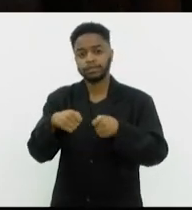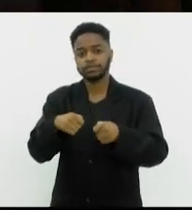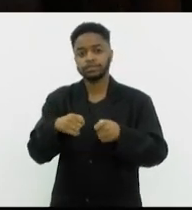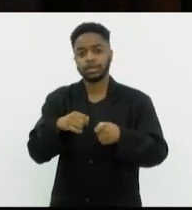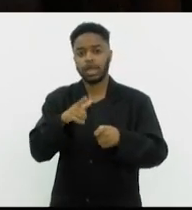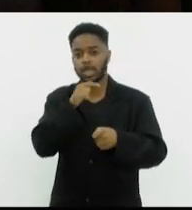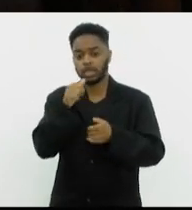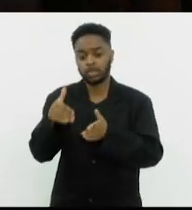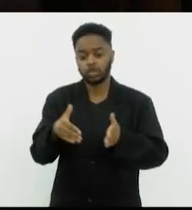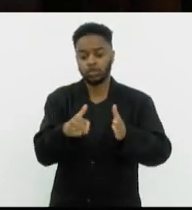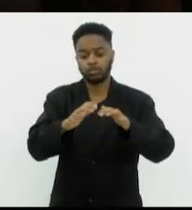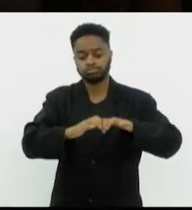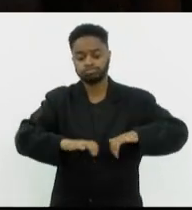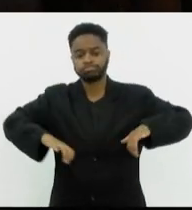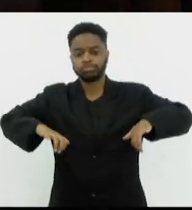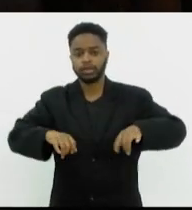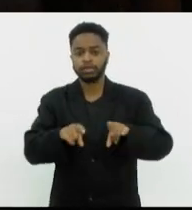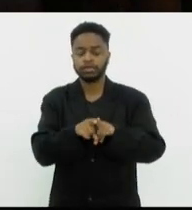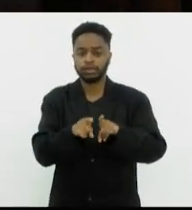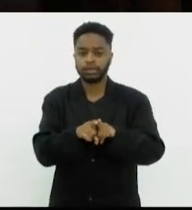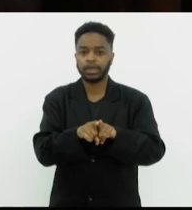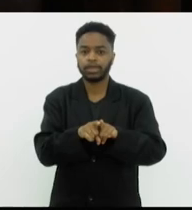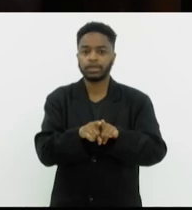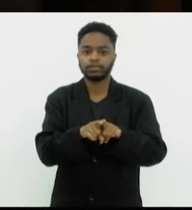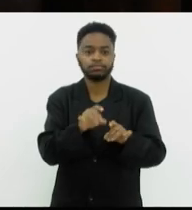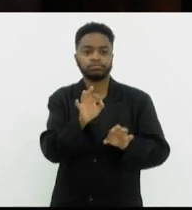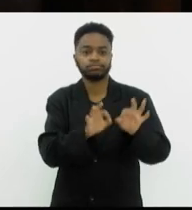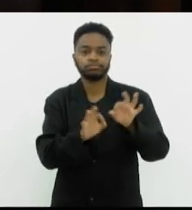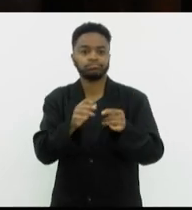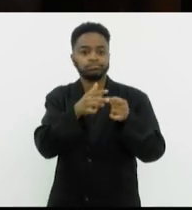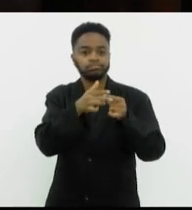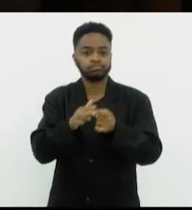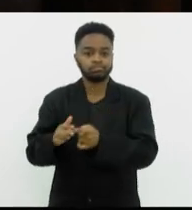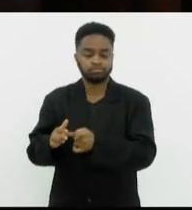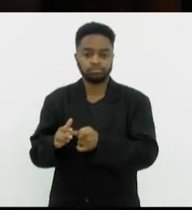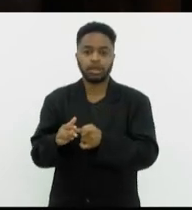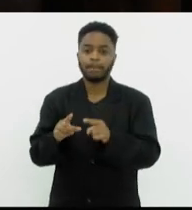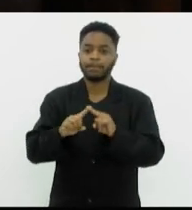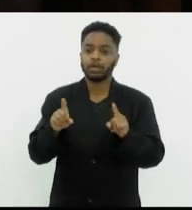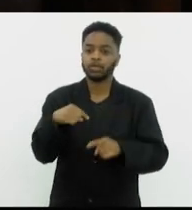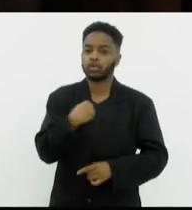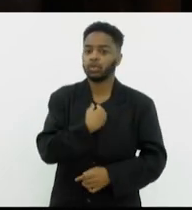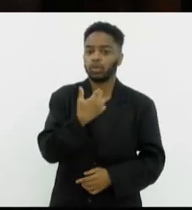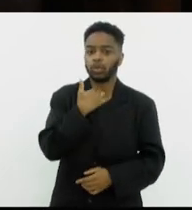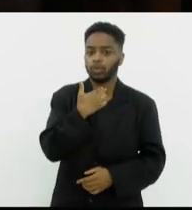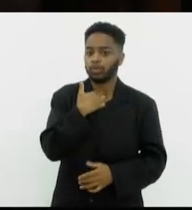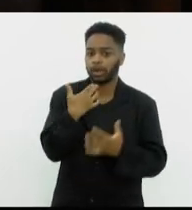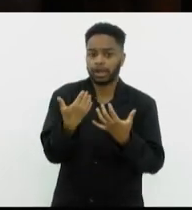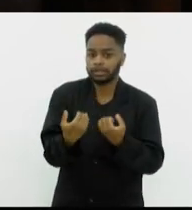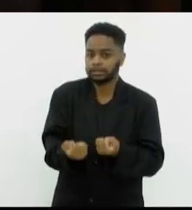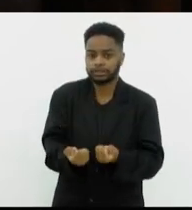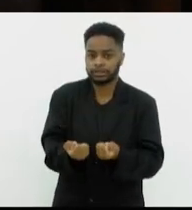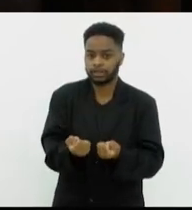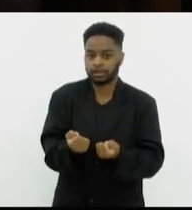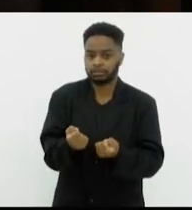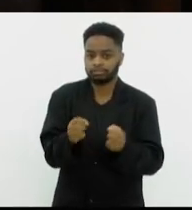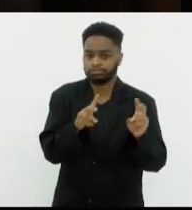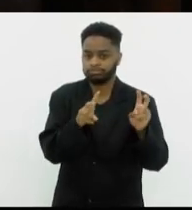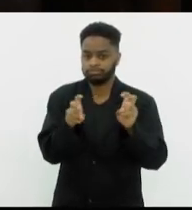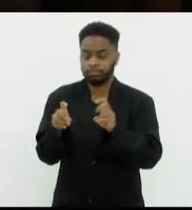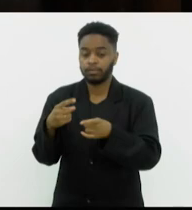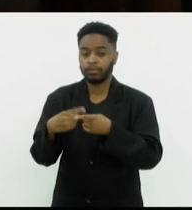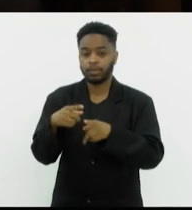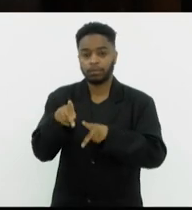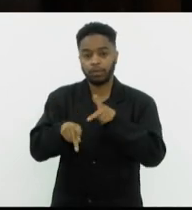dos rios, fazer a manutenção das comportas, e nós não podemos aceitar essa situação. O povo